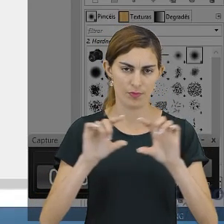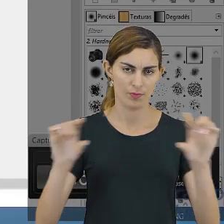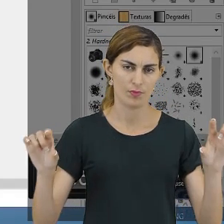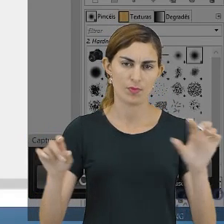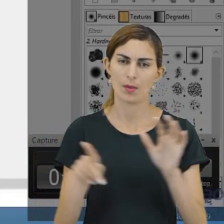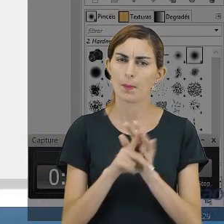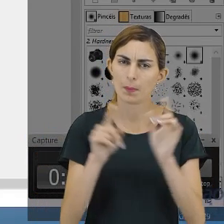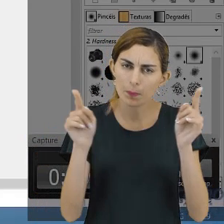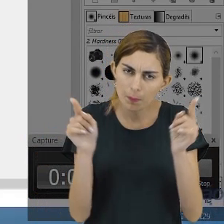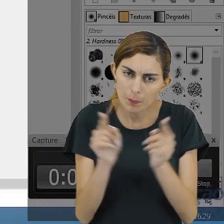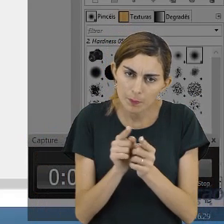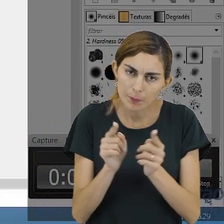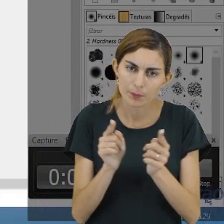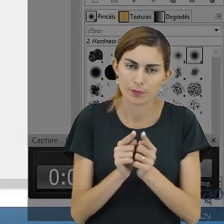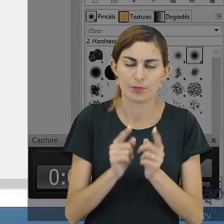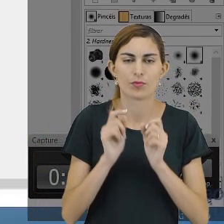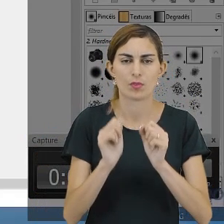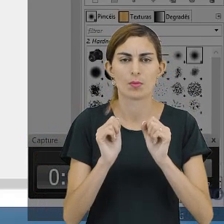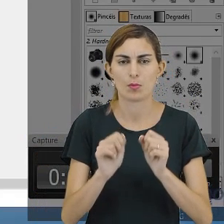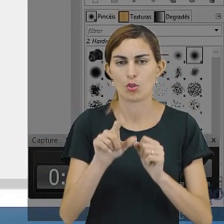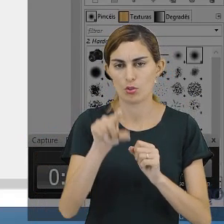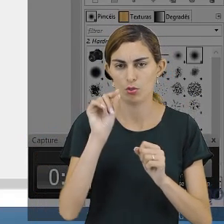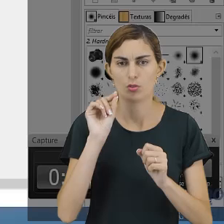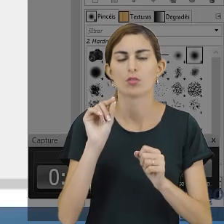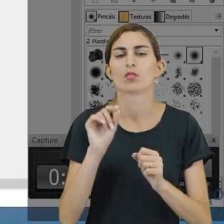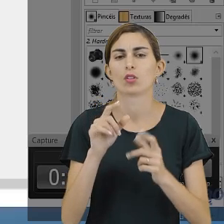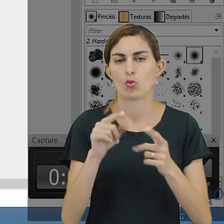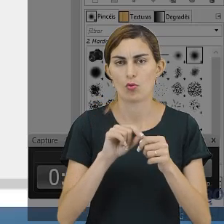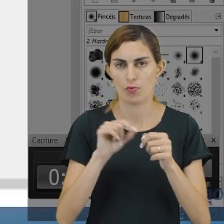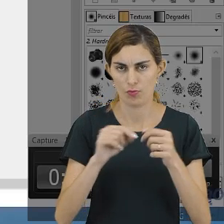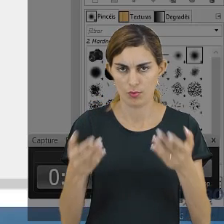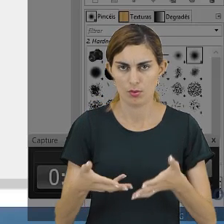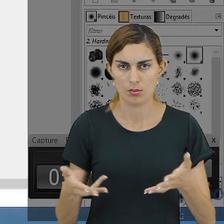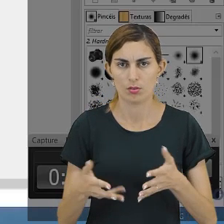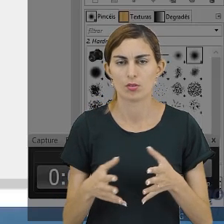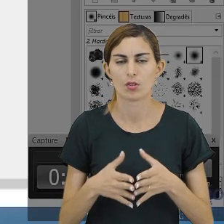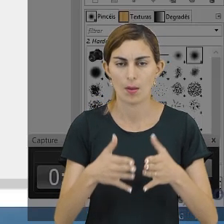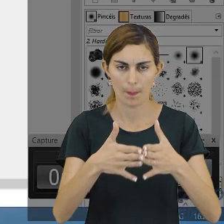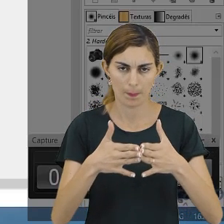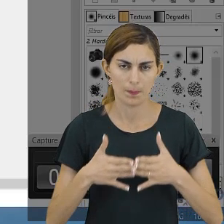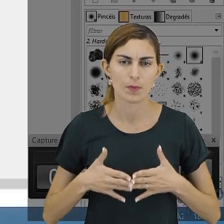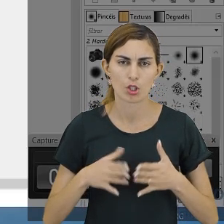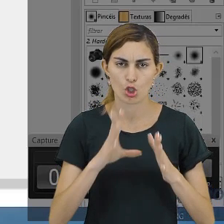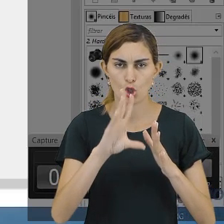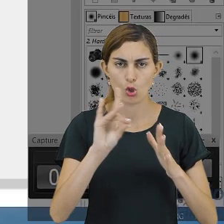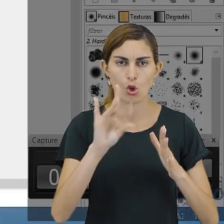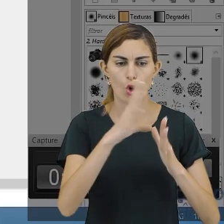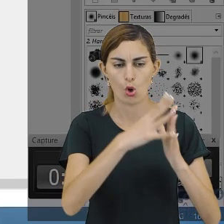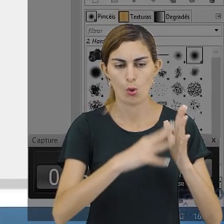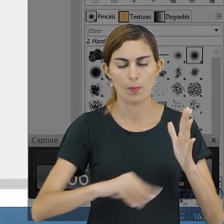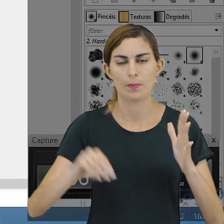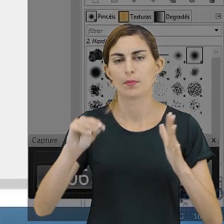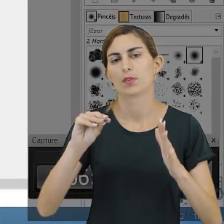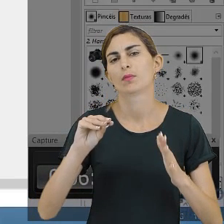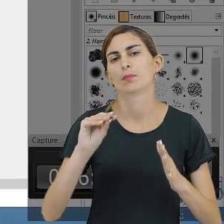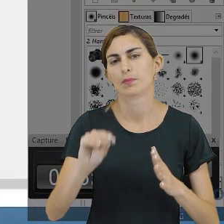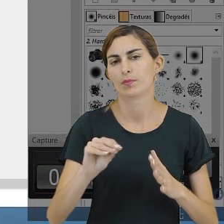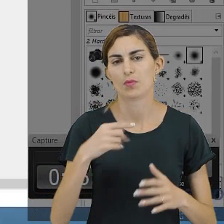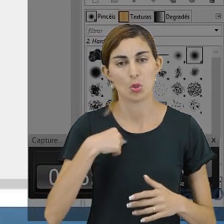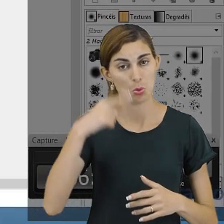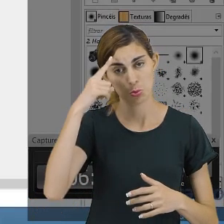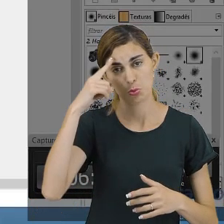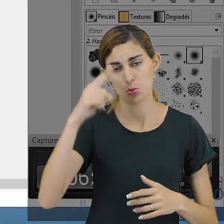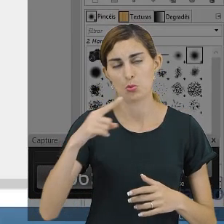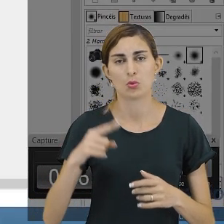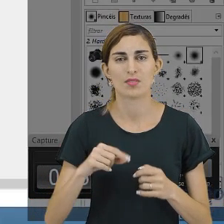parte pequena, menor da imagem, você pode simplesmente selecionar, como eu fiz aqui agora, e pedir para copiar. No caso, eu não